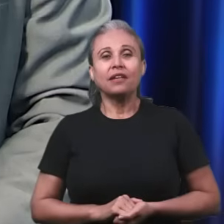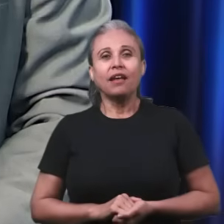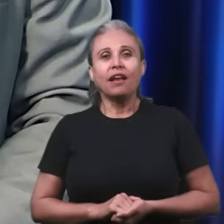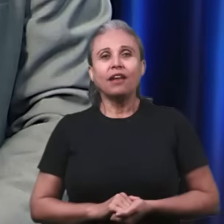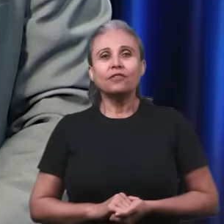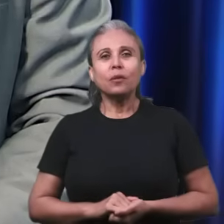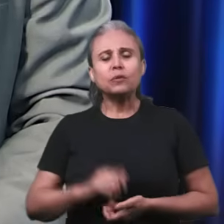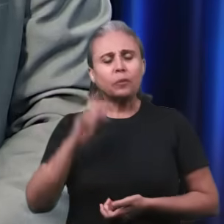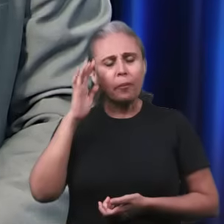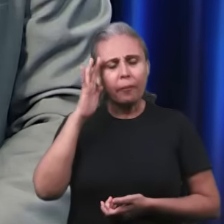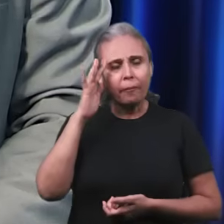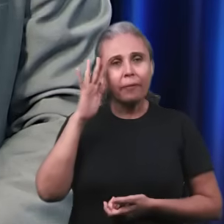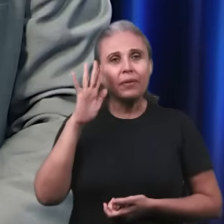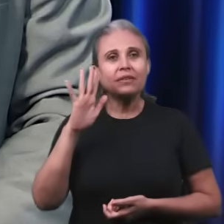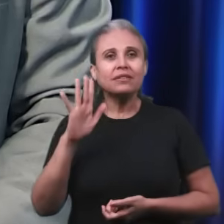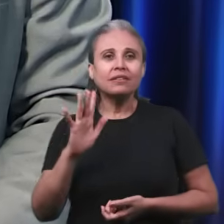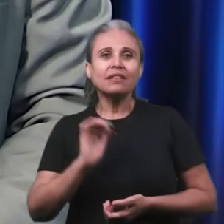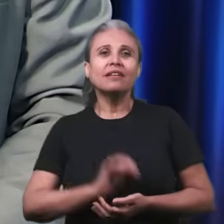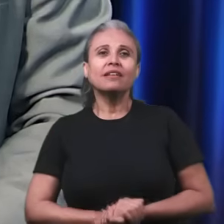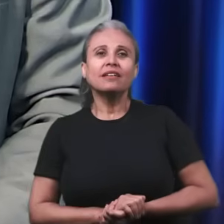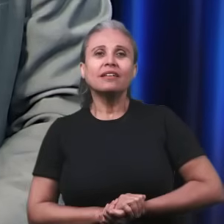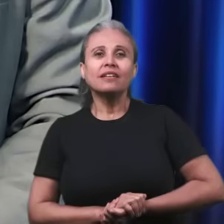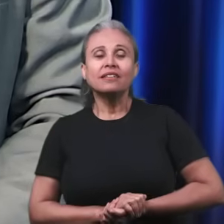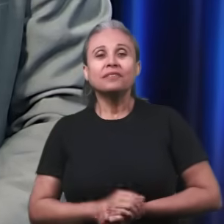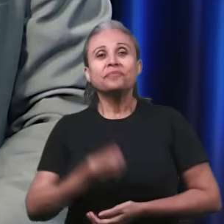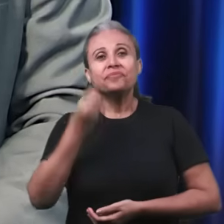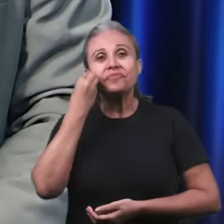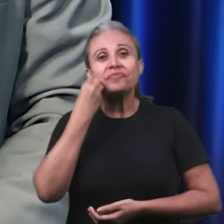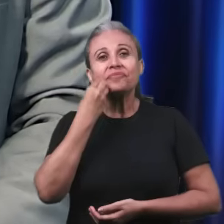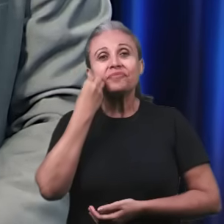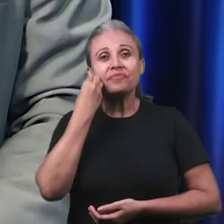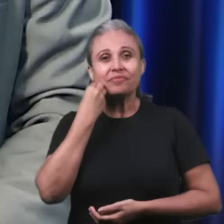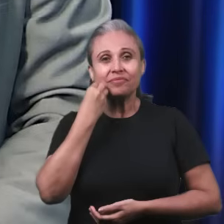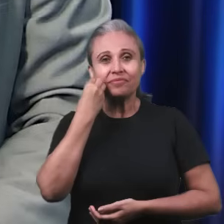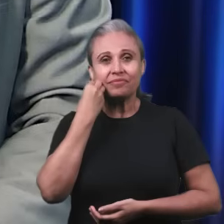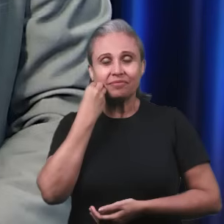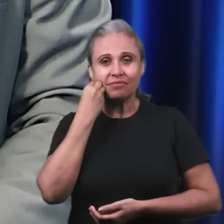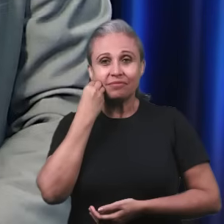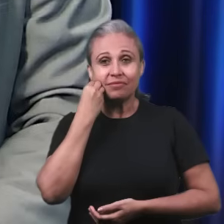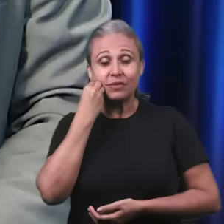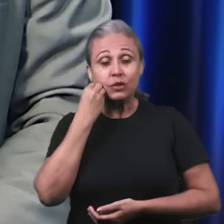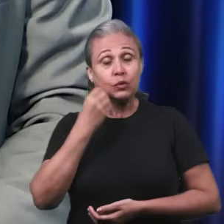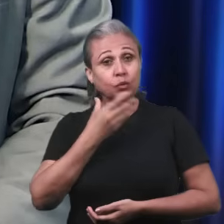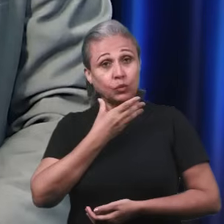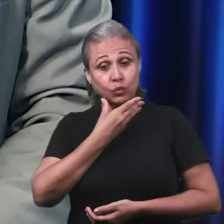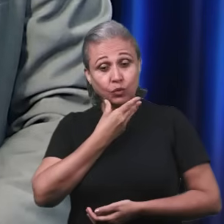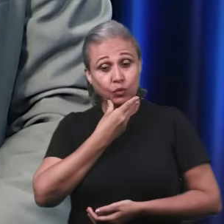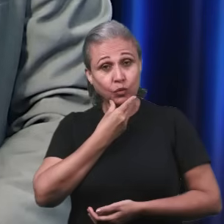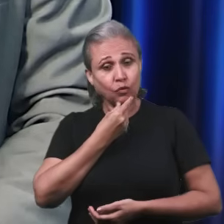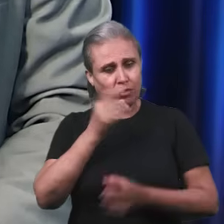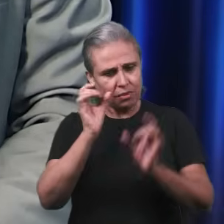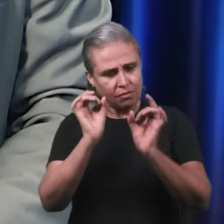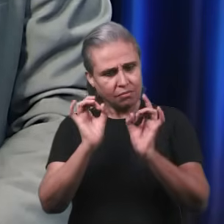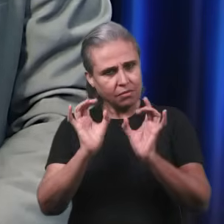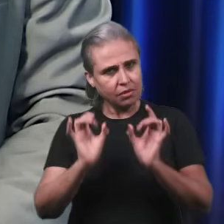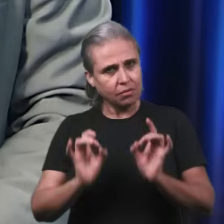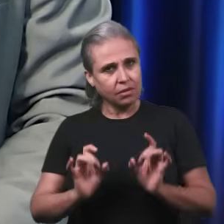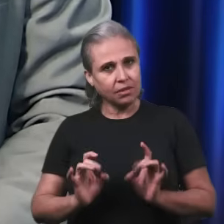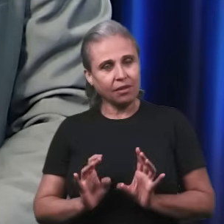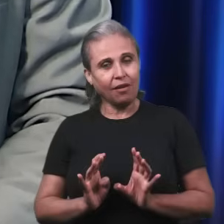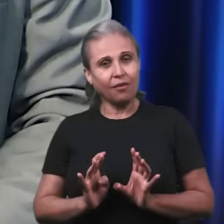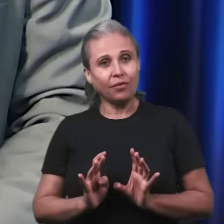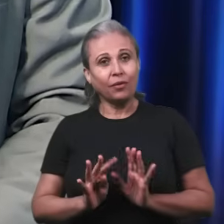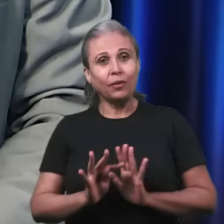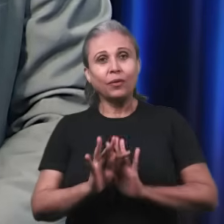refletir aqui hoje a experiência de um homem que a